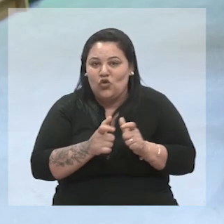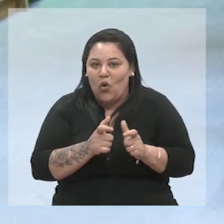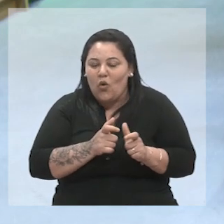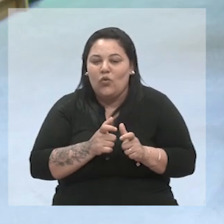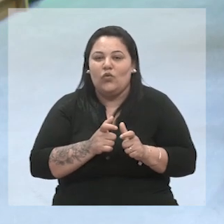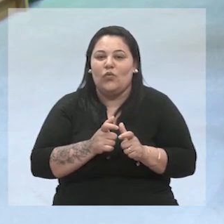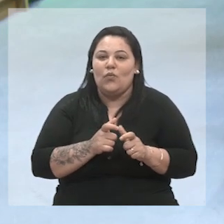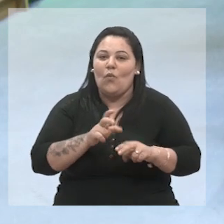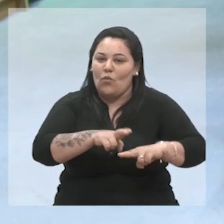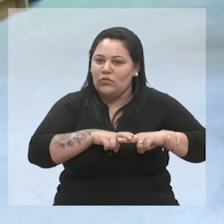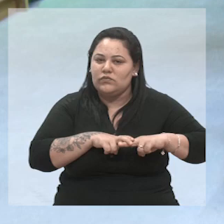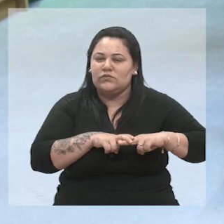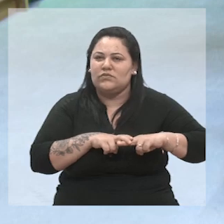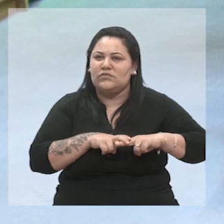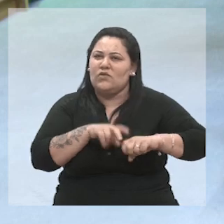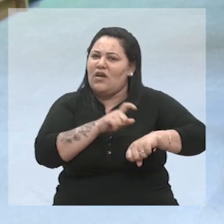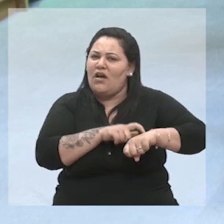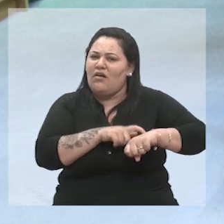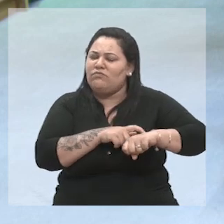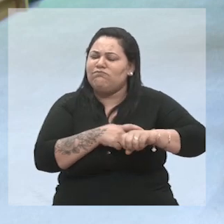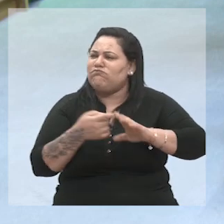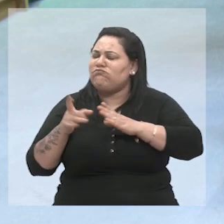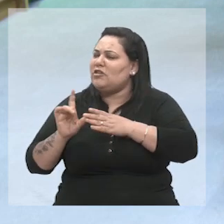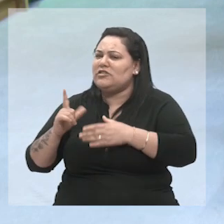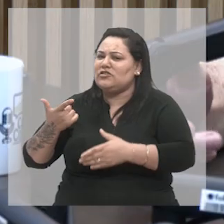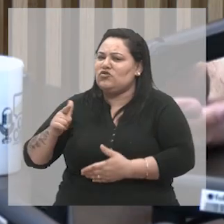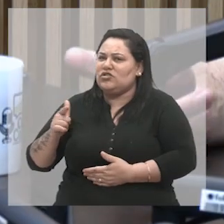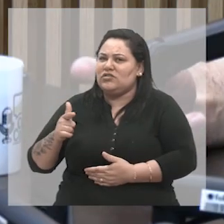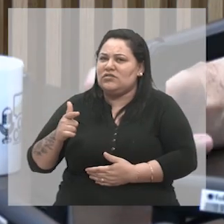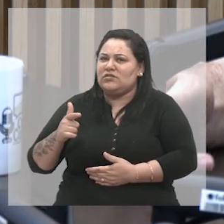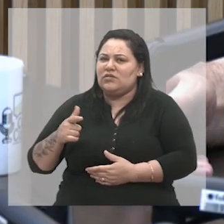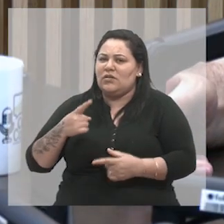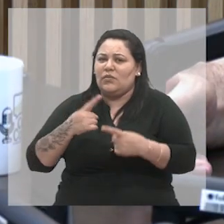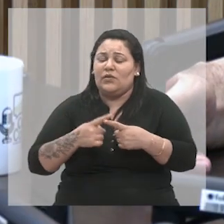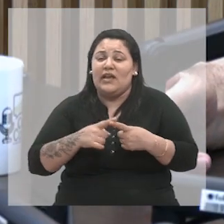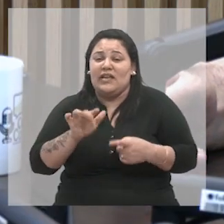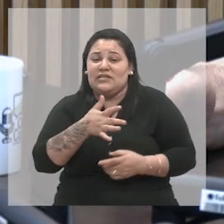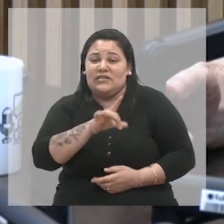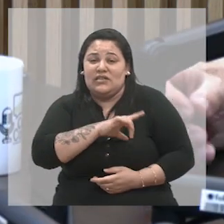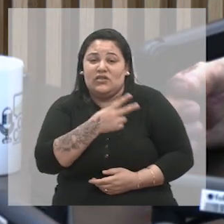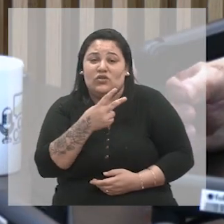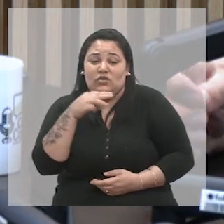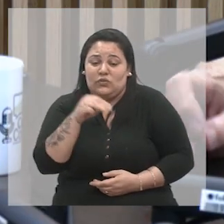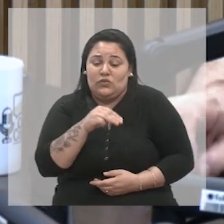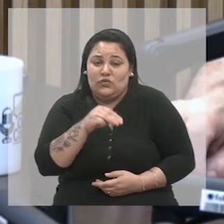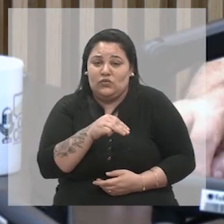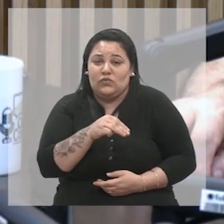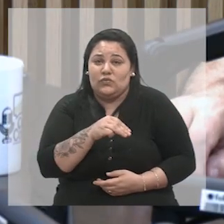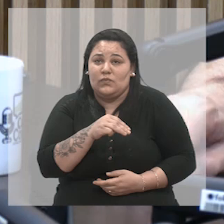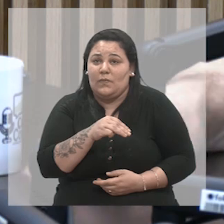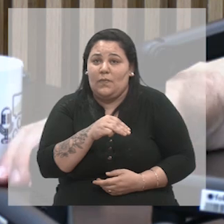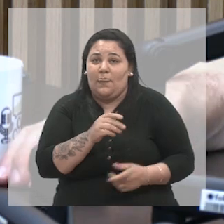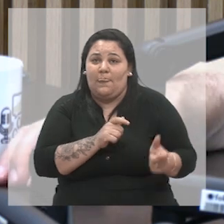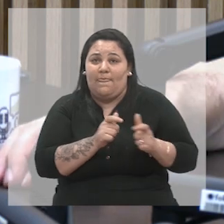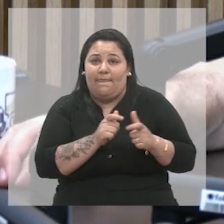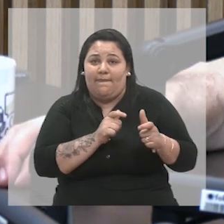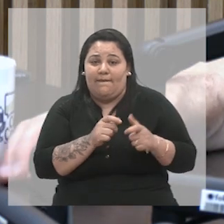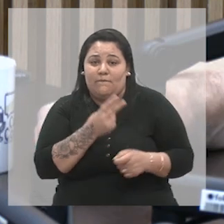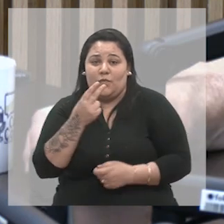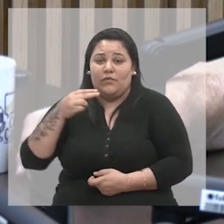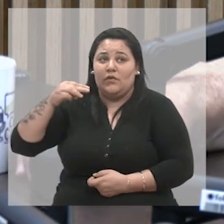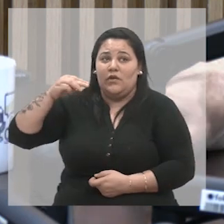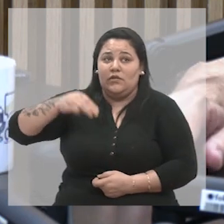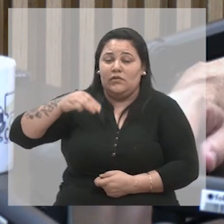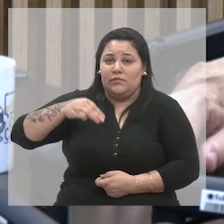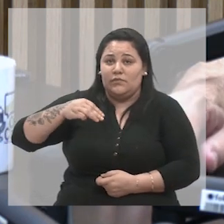jogos, né? Isso não acontecia um tempo atrás. Mesma coisa, a hora que tu toma 2 minutos, né? Então tu toma um atleta desqualificado 2